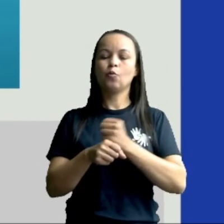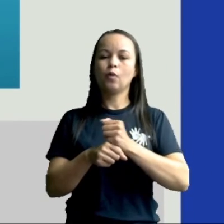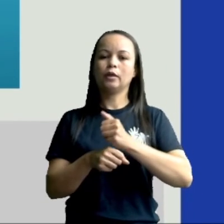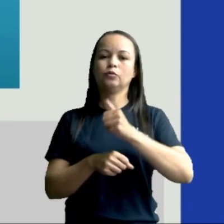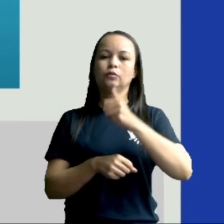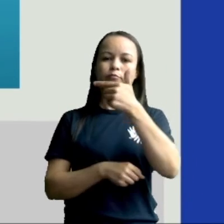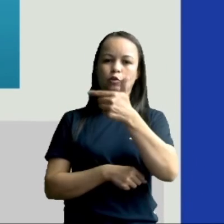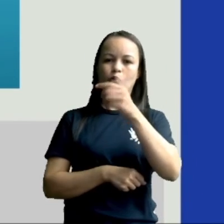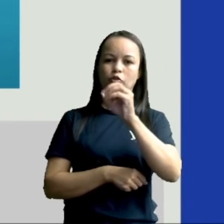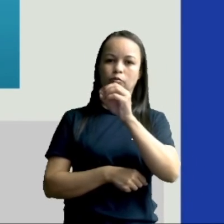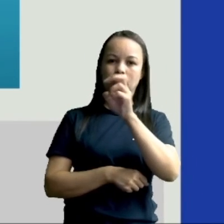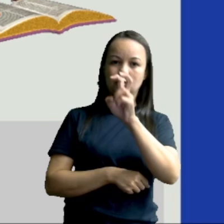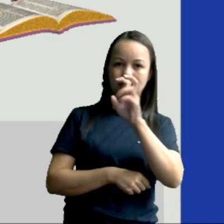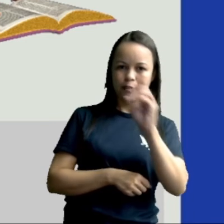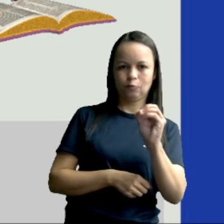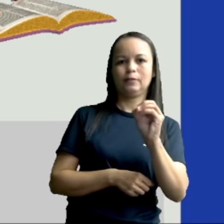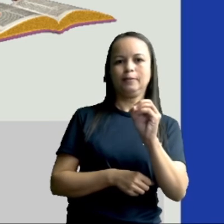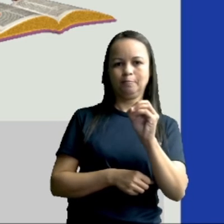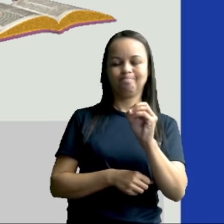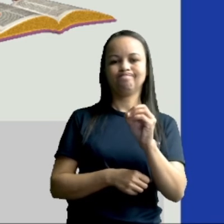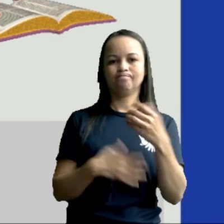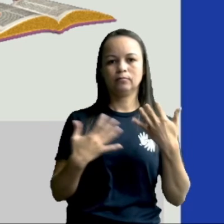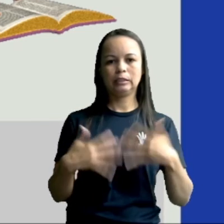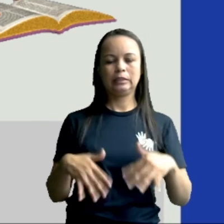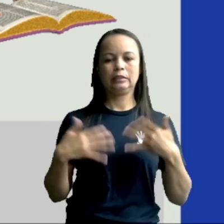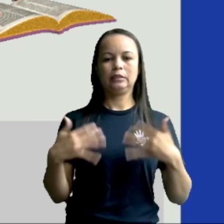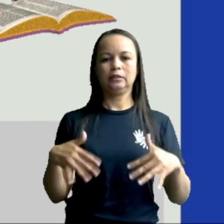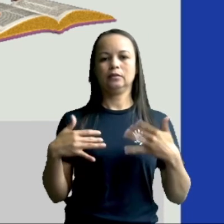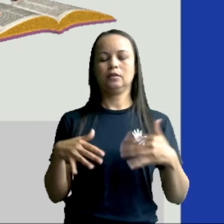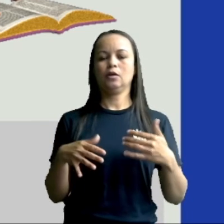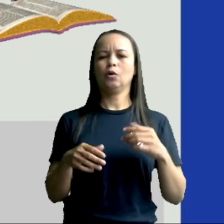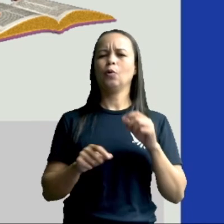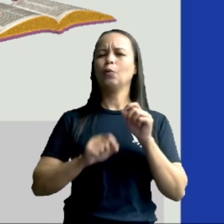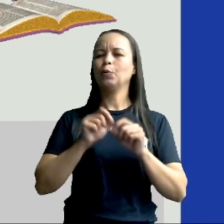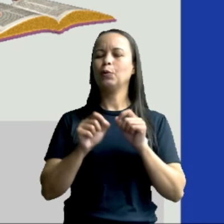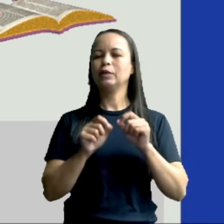aí que caso sério. O que é que a nossa